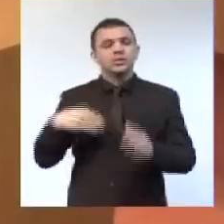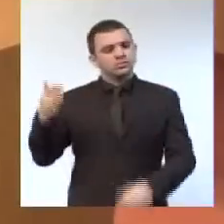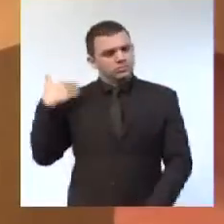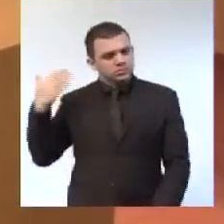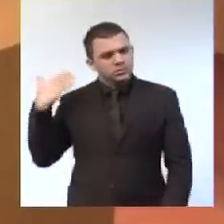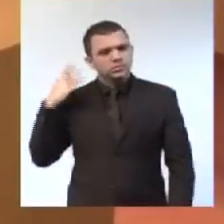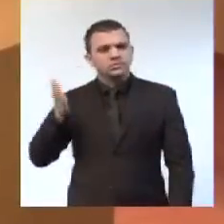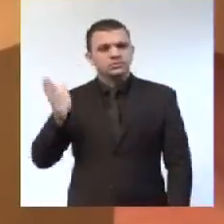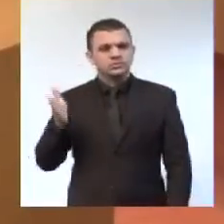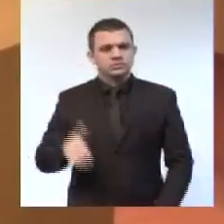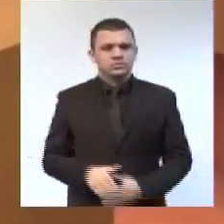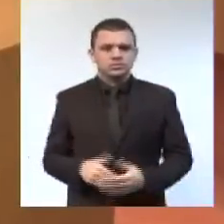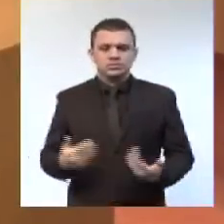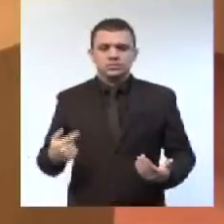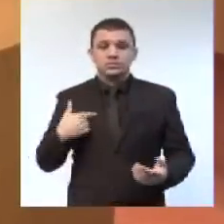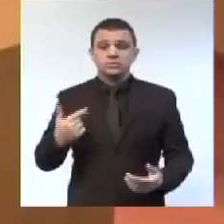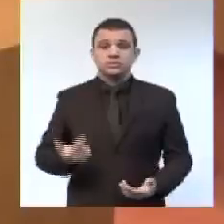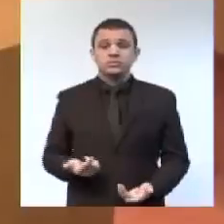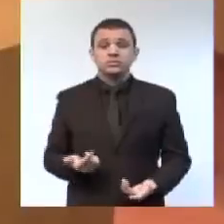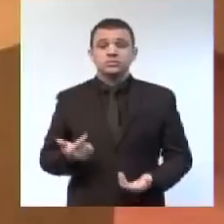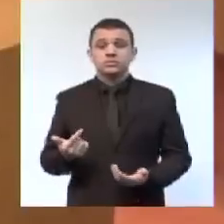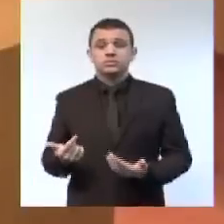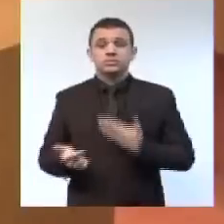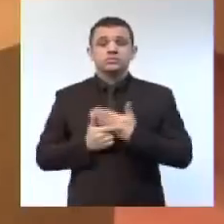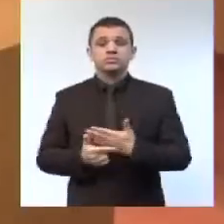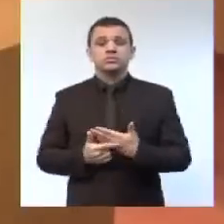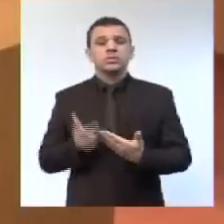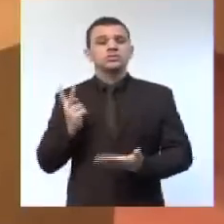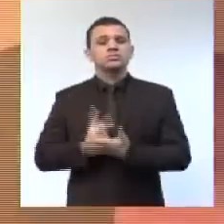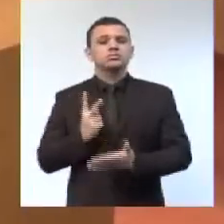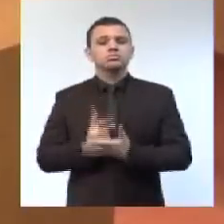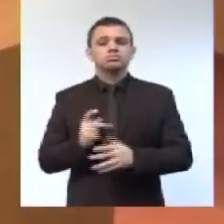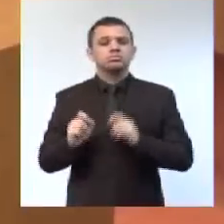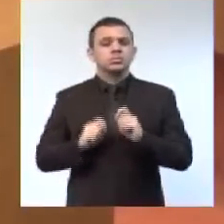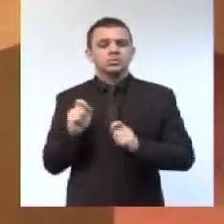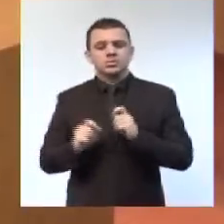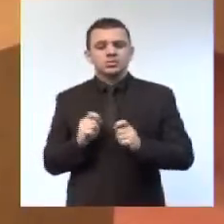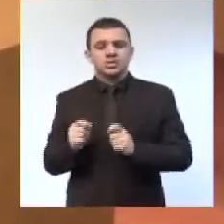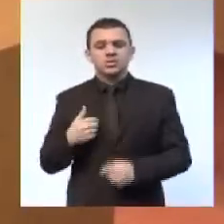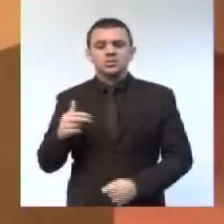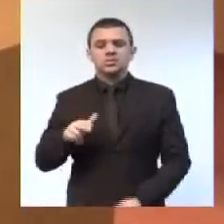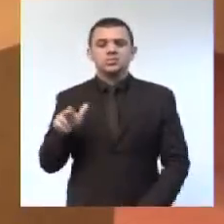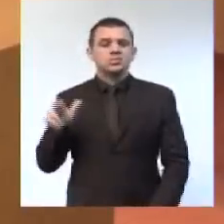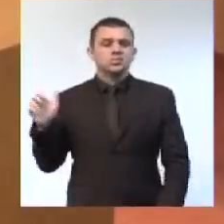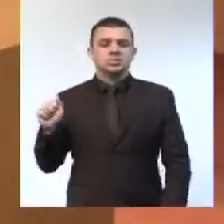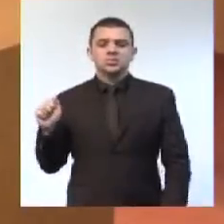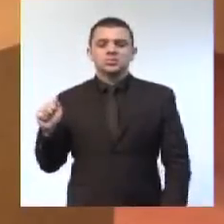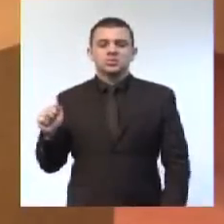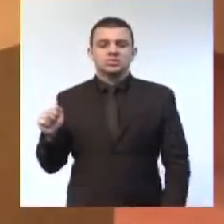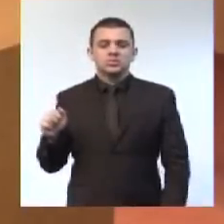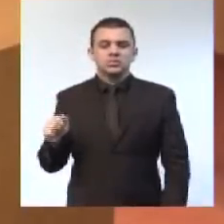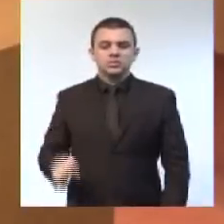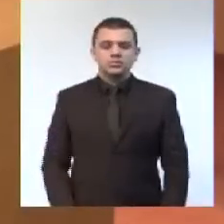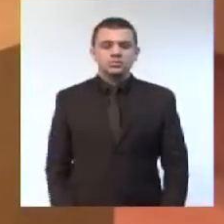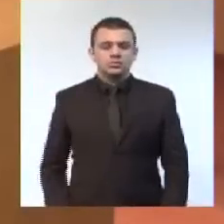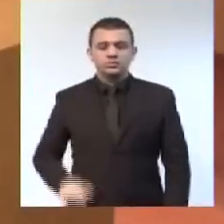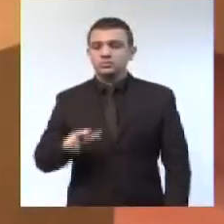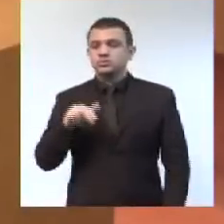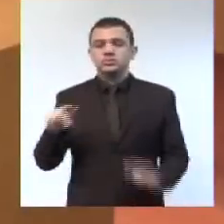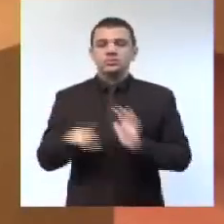E minha posição, deputada, sempre foi uma. Eu nunca tive em outro